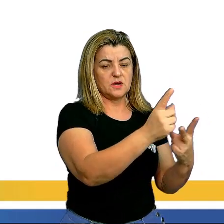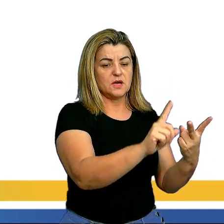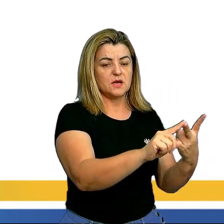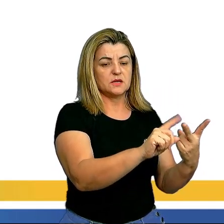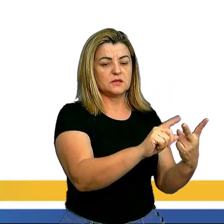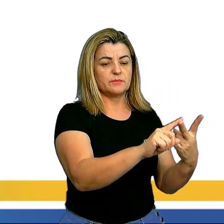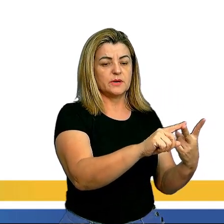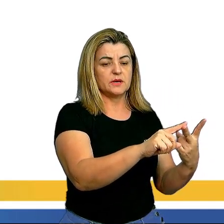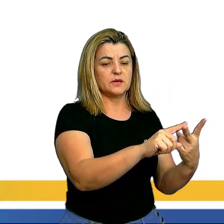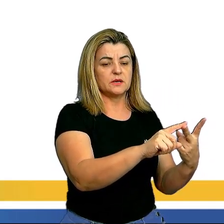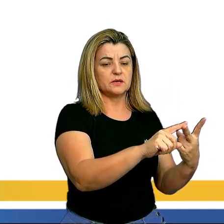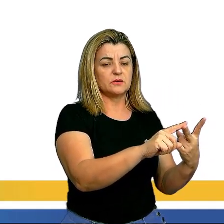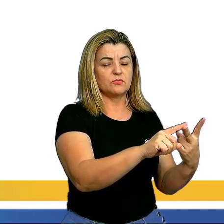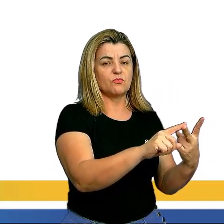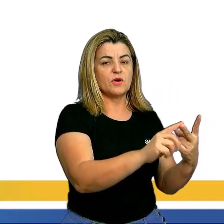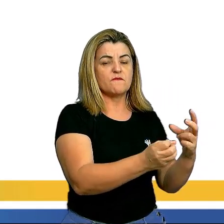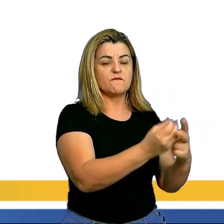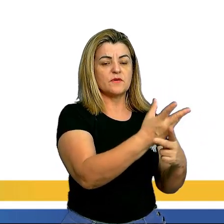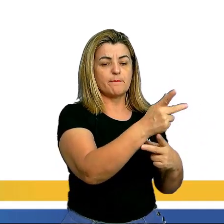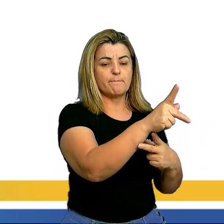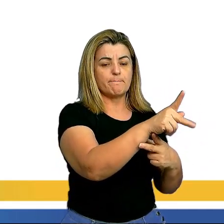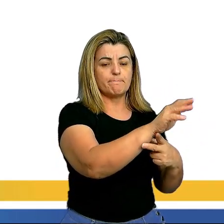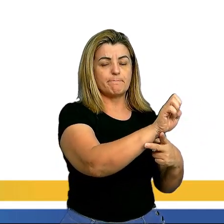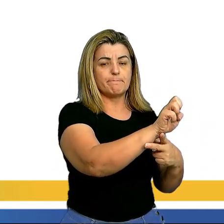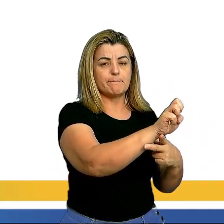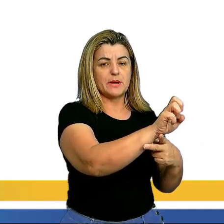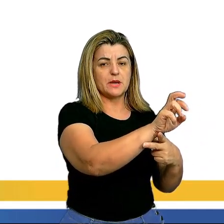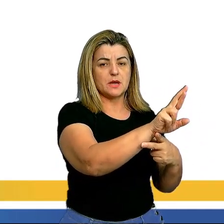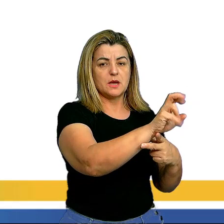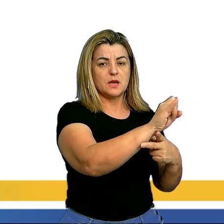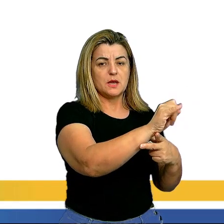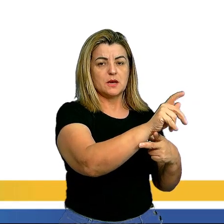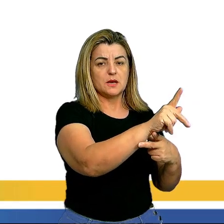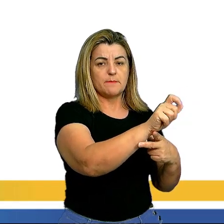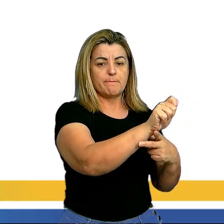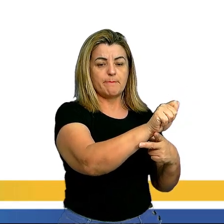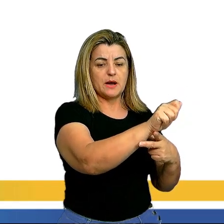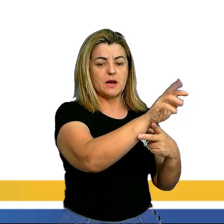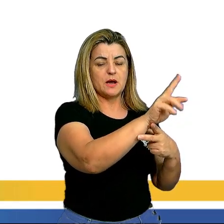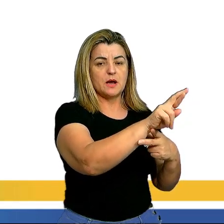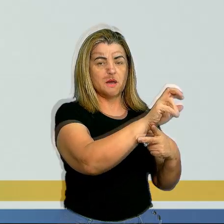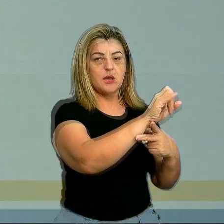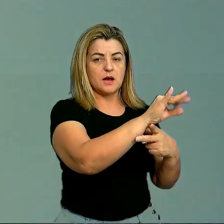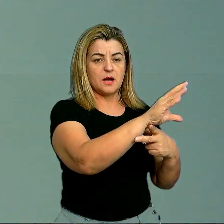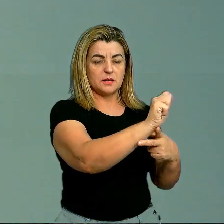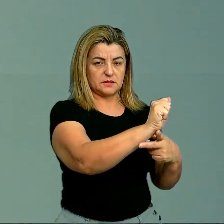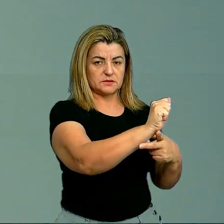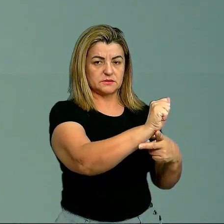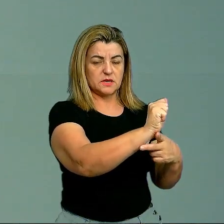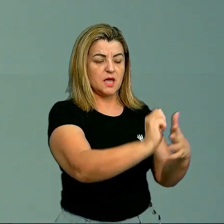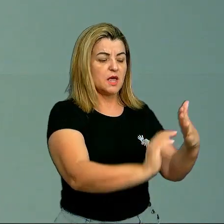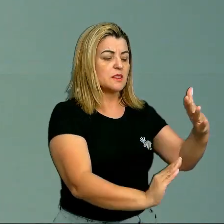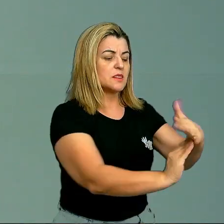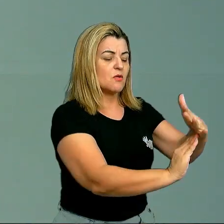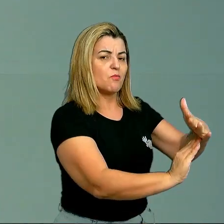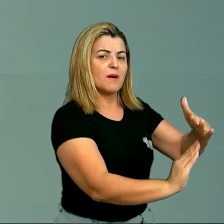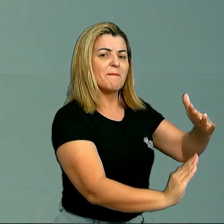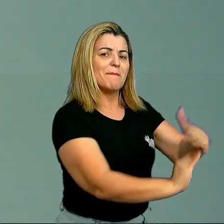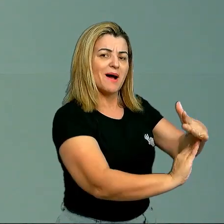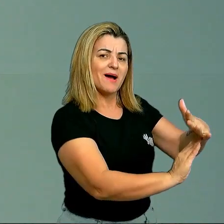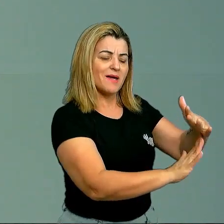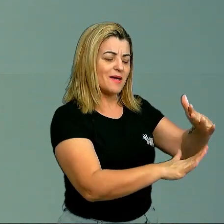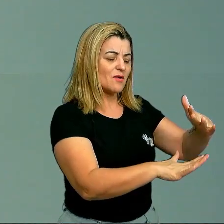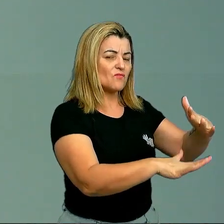peripátrica. A diferença é simples, pessoal. Nessa dicopátrica, nessa primeira aqui, é porque tem uma barreira física, né, que separou